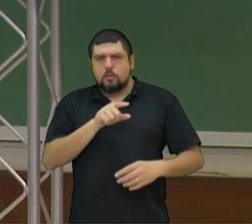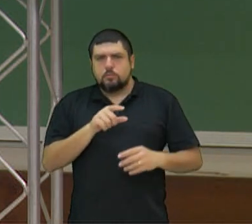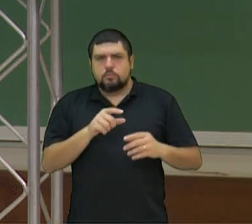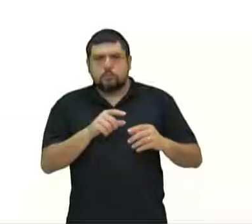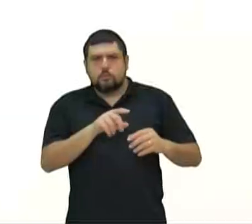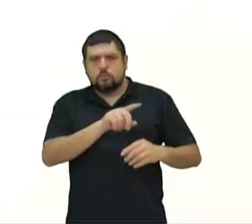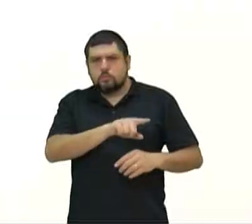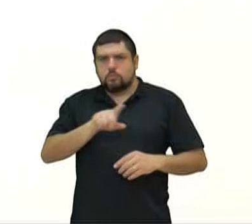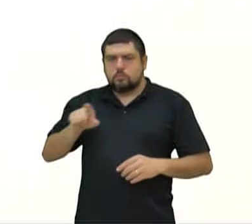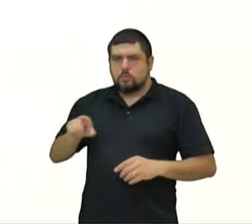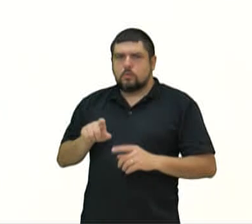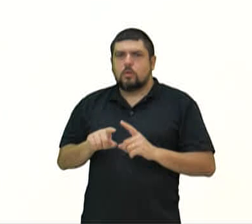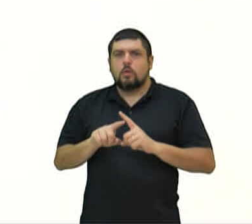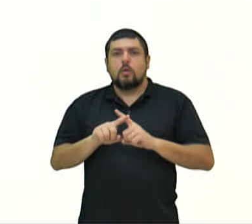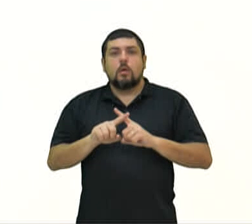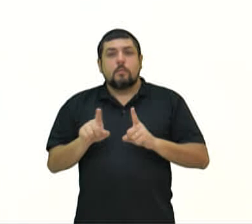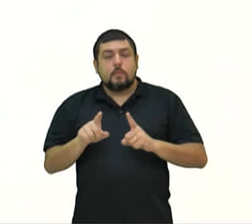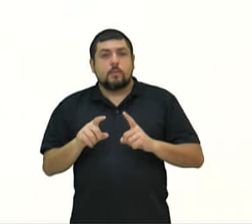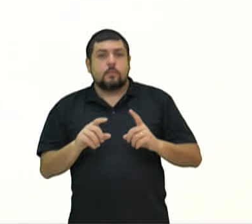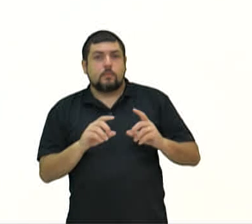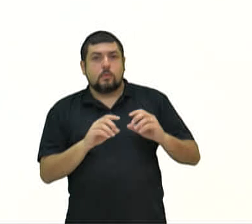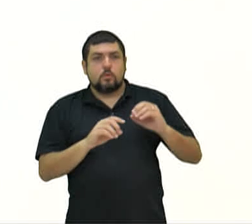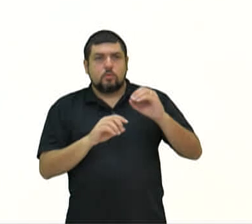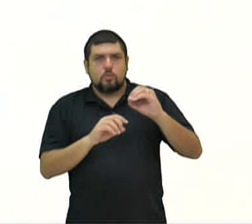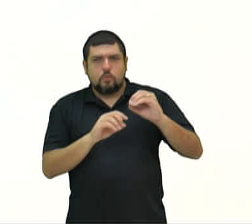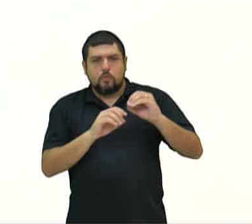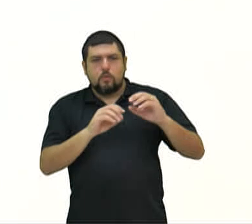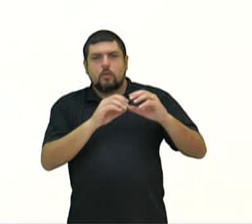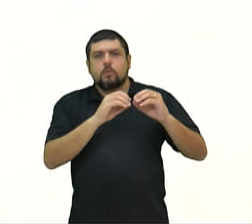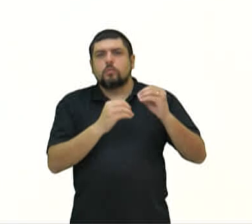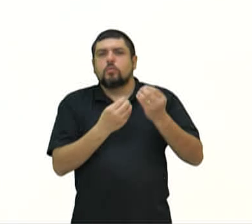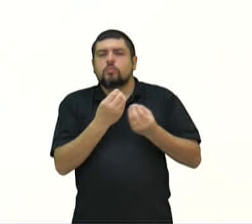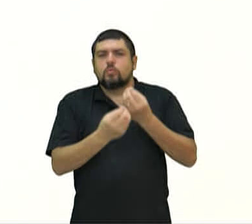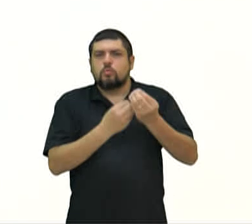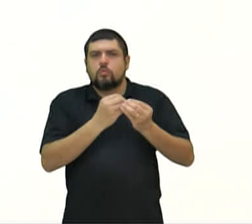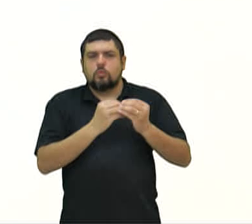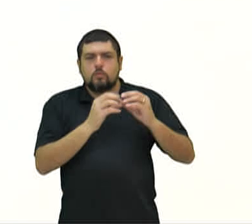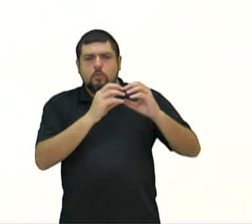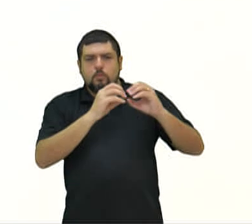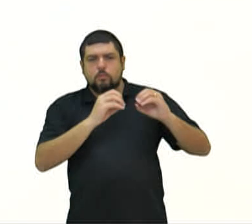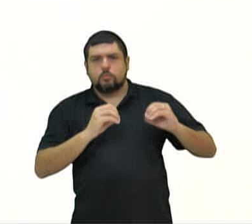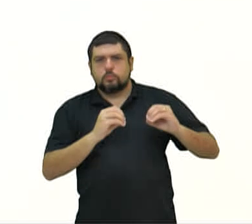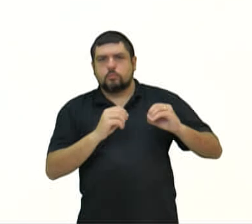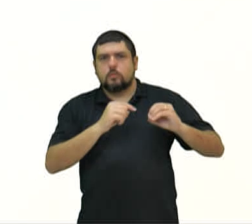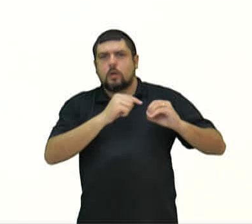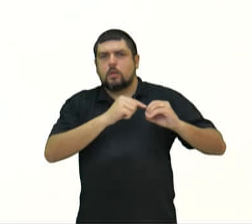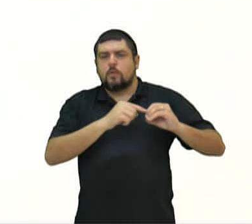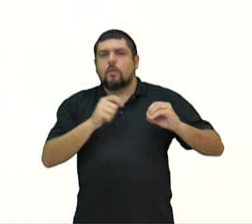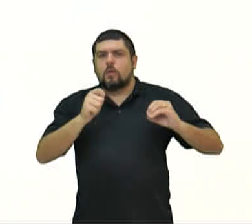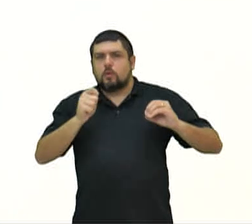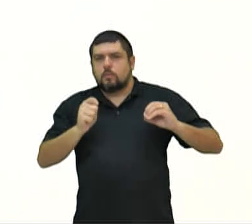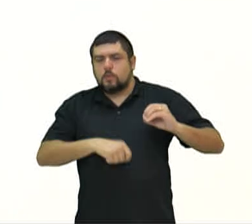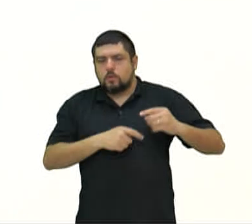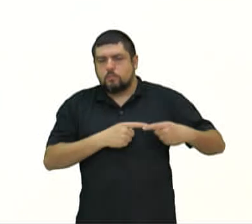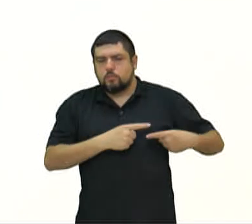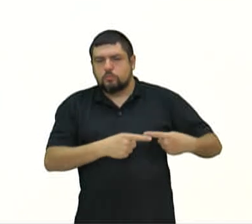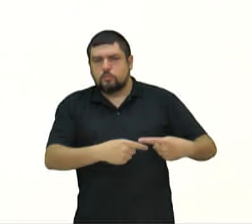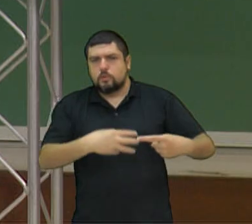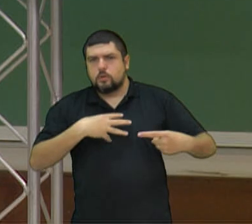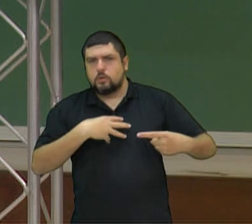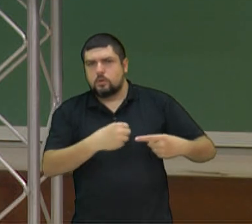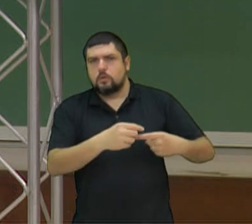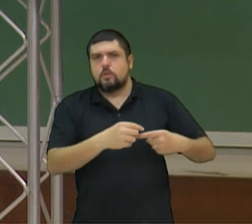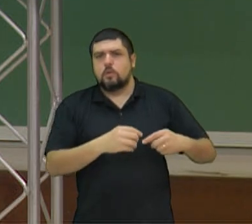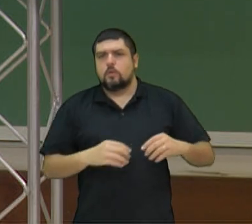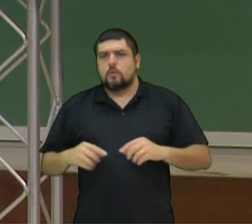Porém, apenas a ovulogênese produz efetivamente uma célula reprodutora por célula, enquanto a espermatogênese produz